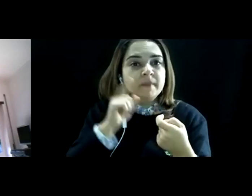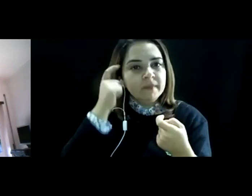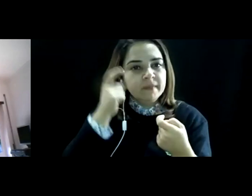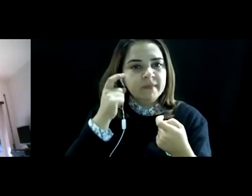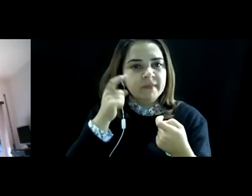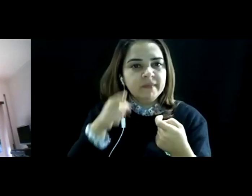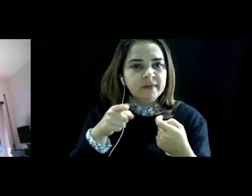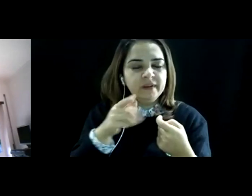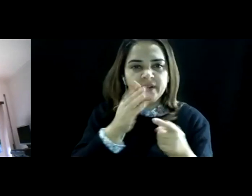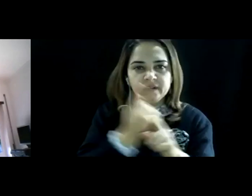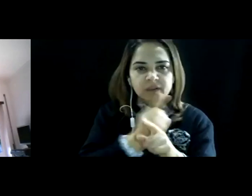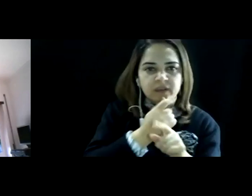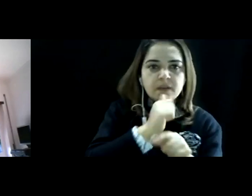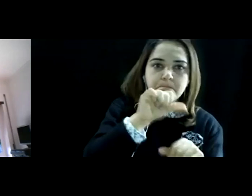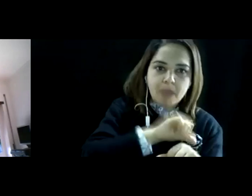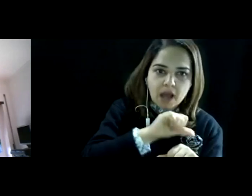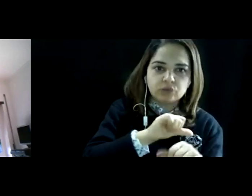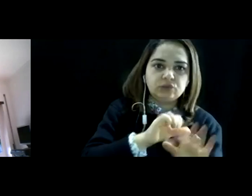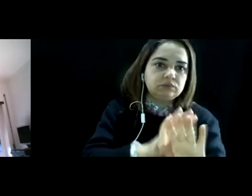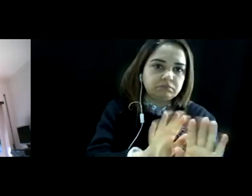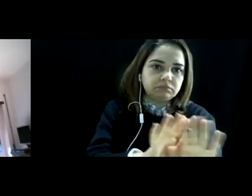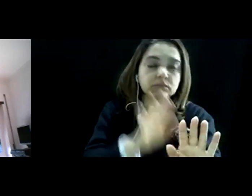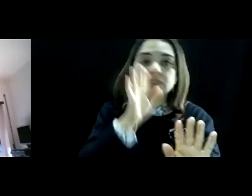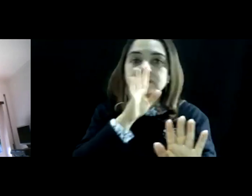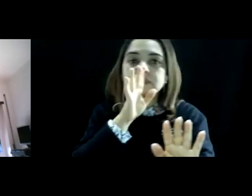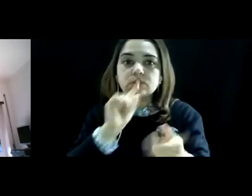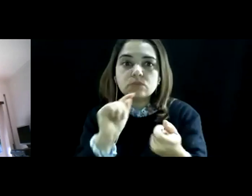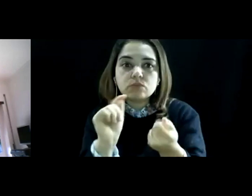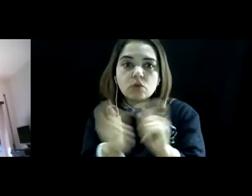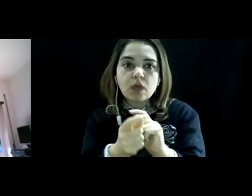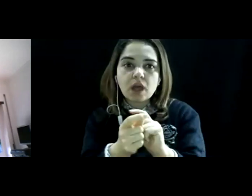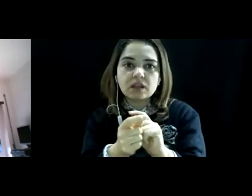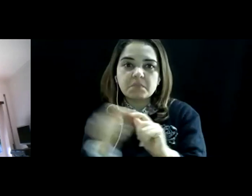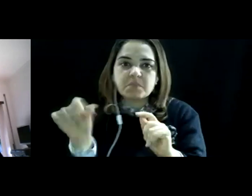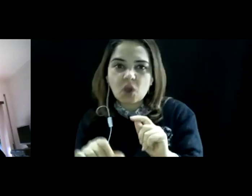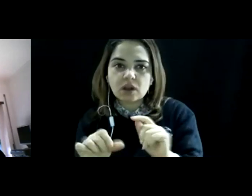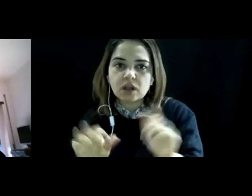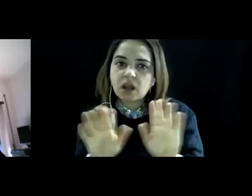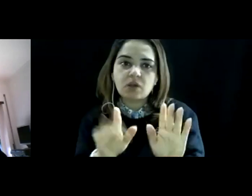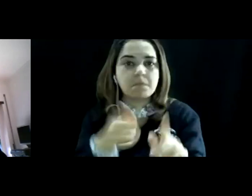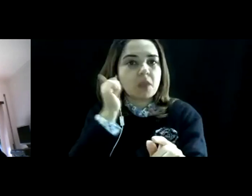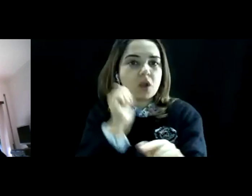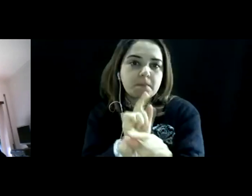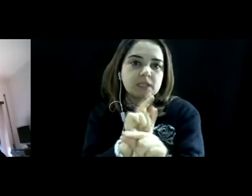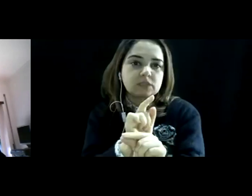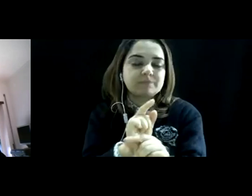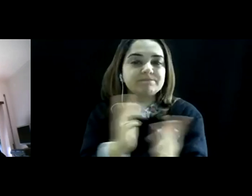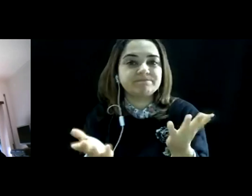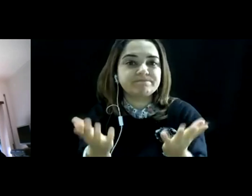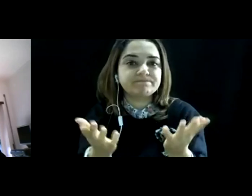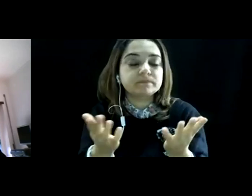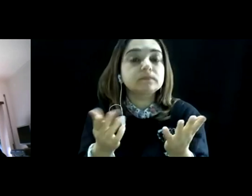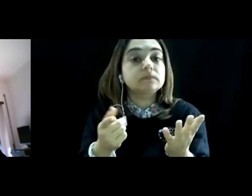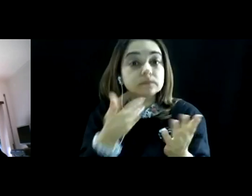para mal já chega o que está. Ou se mexendo fica pior, mas vale deixar assim. Eu lembro que, para quem está mais atento a esta realidade do